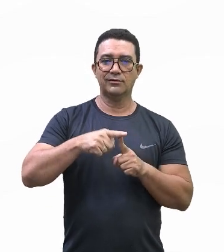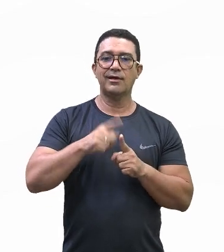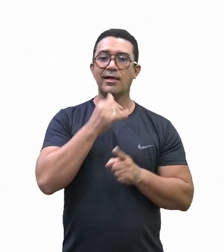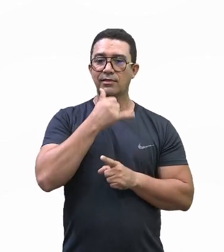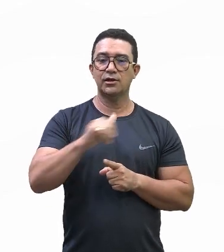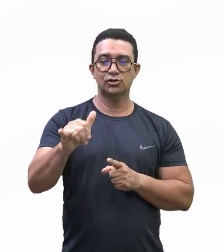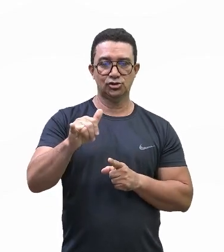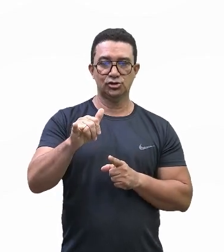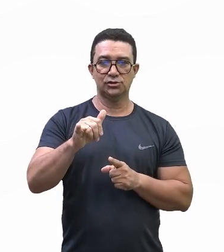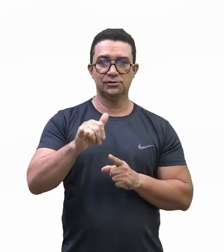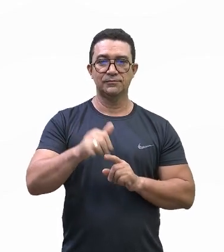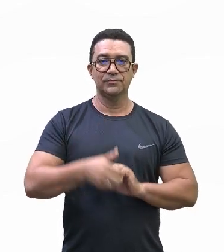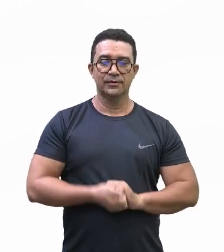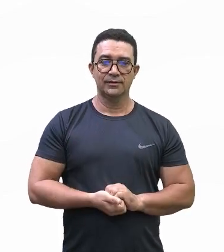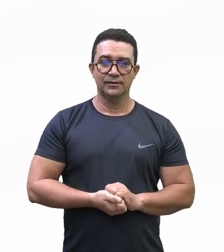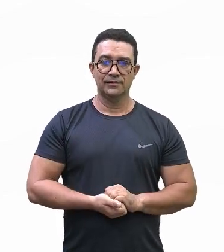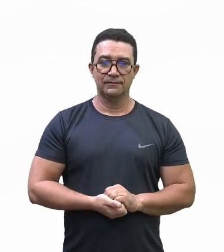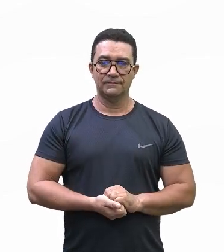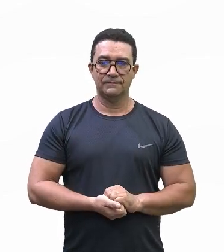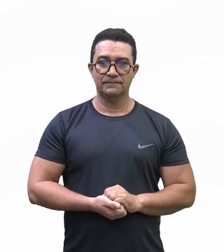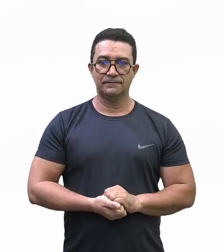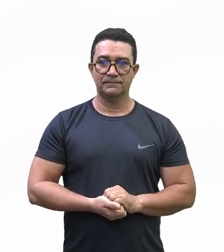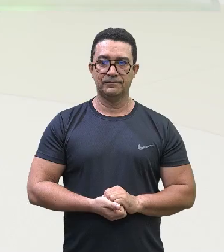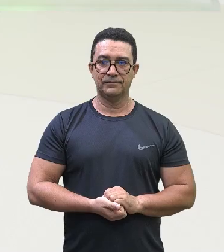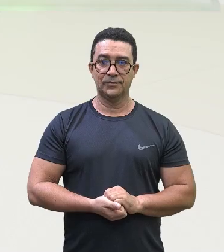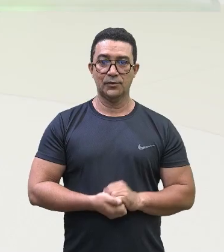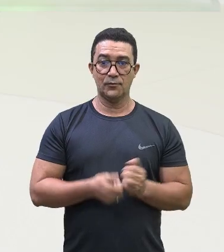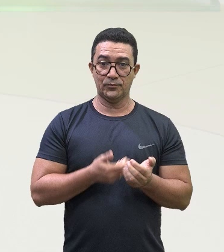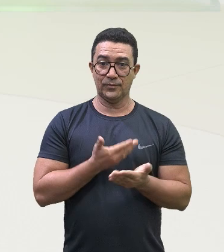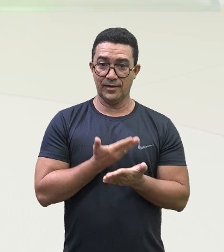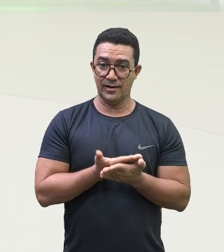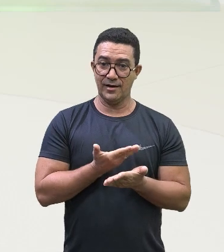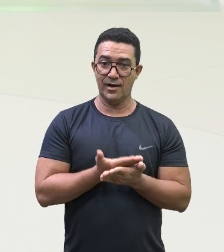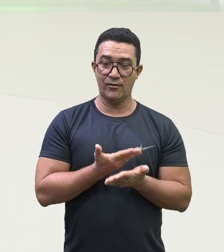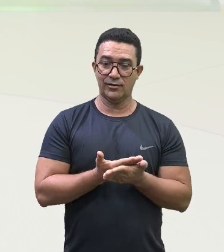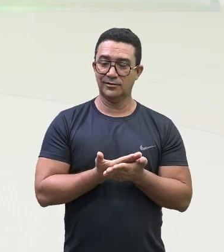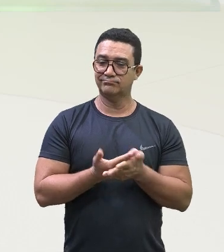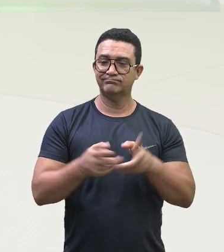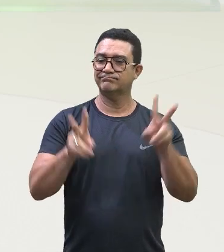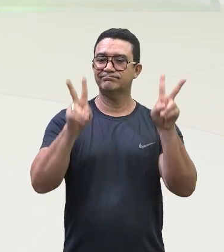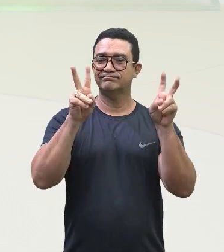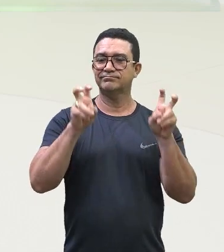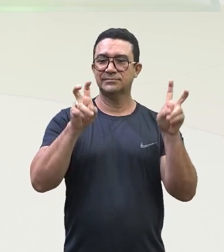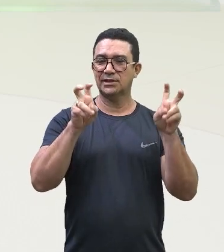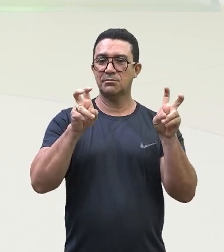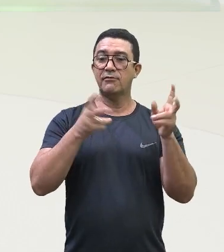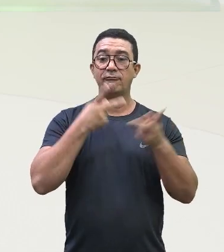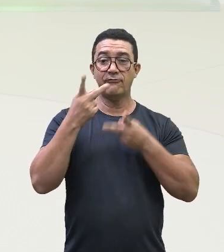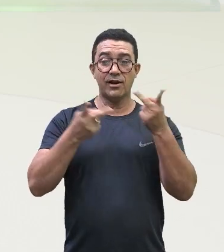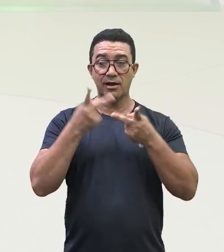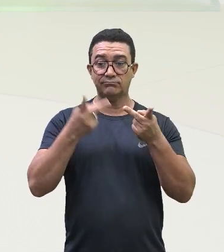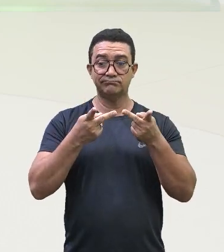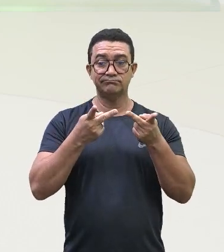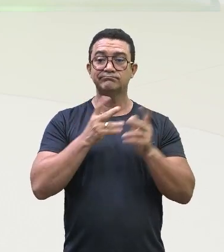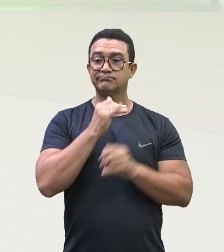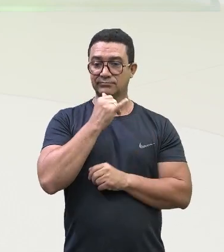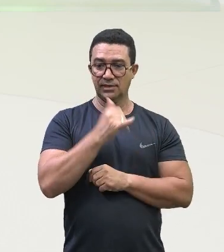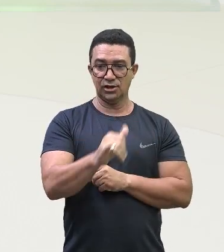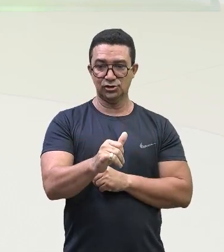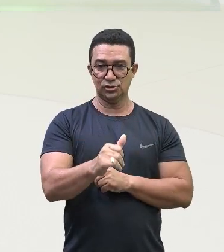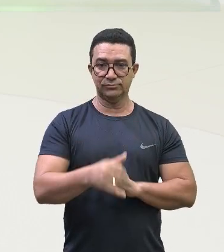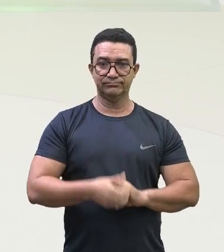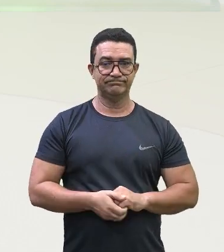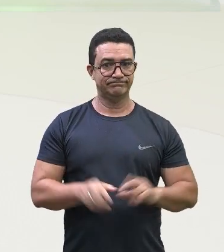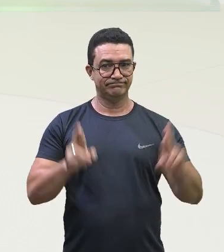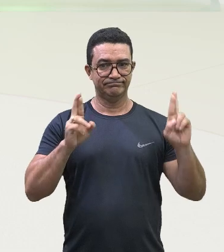não renováveis. Então, a aula, vai falar muito sobre a energia. Espero